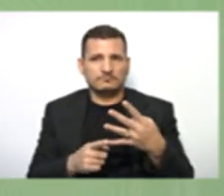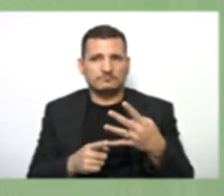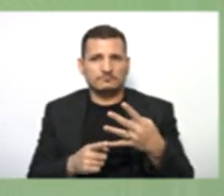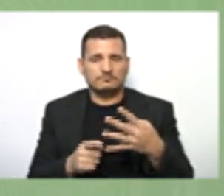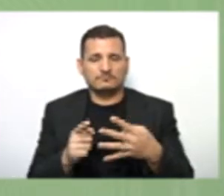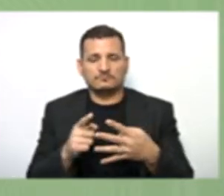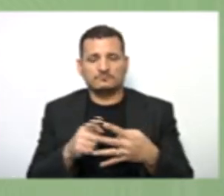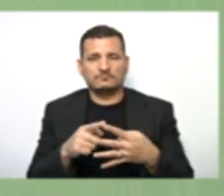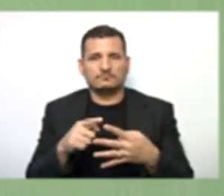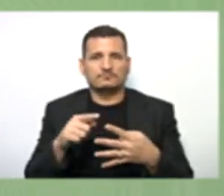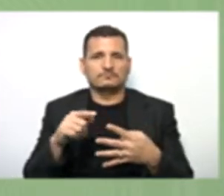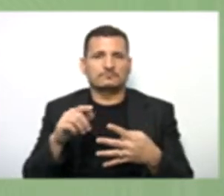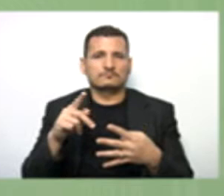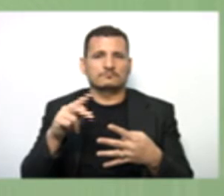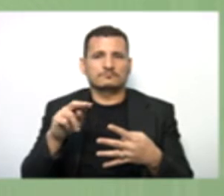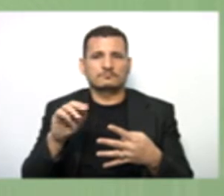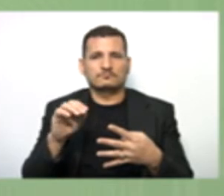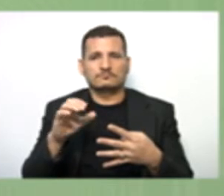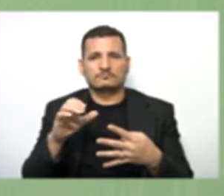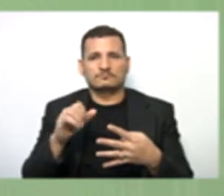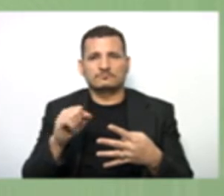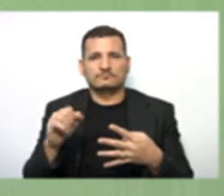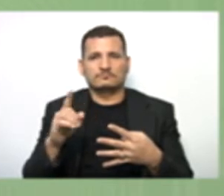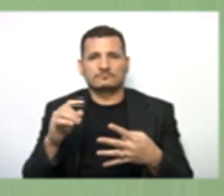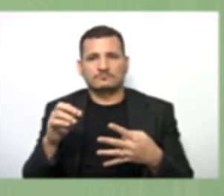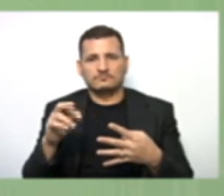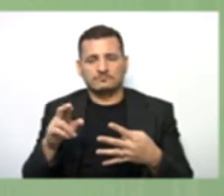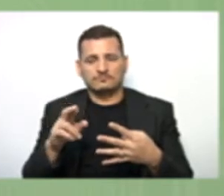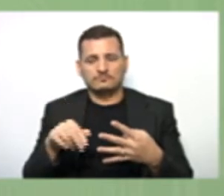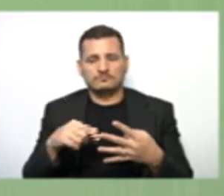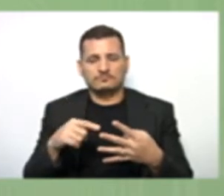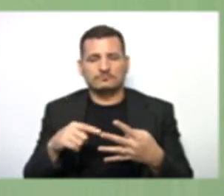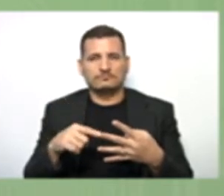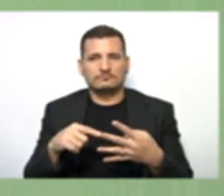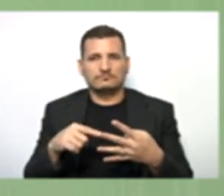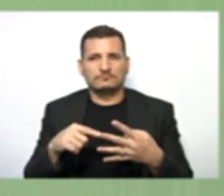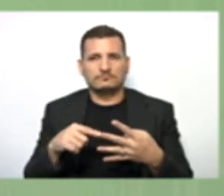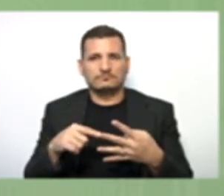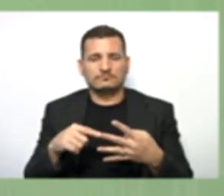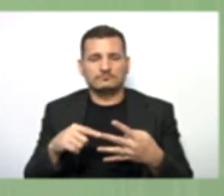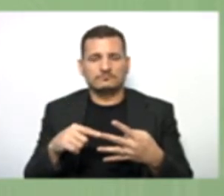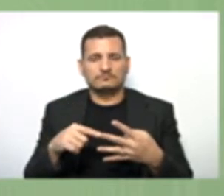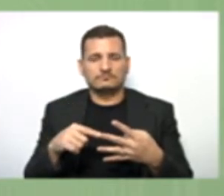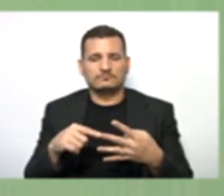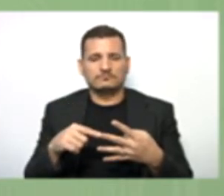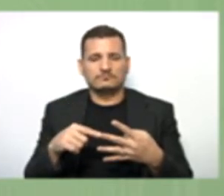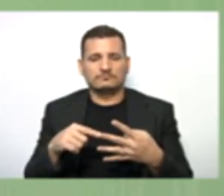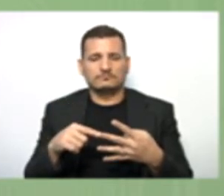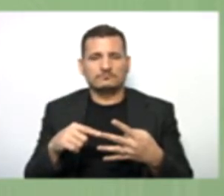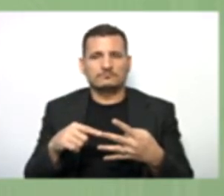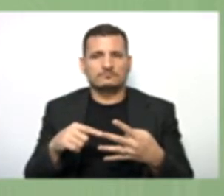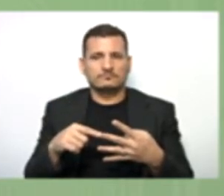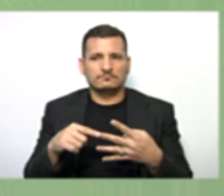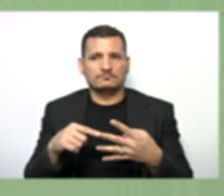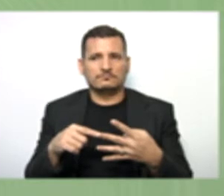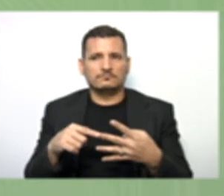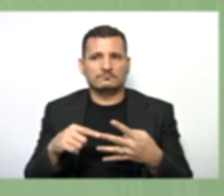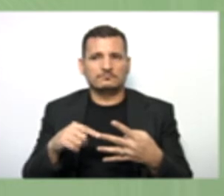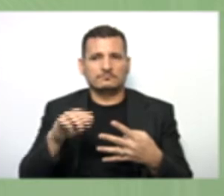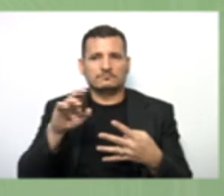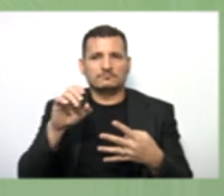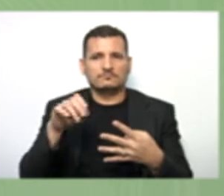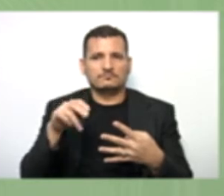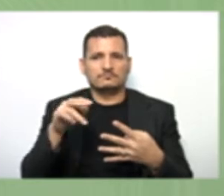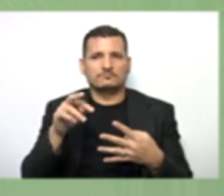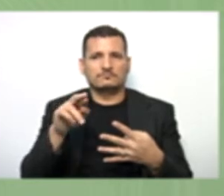de consumo de processador, ou CPU bound, os processos de consumo de entrada